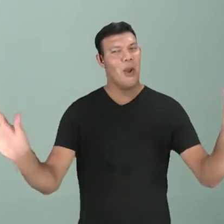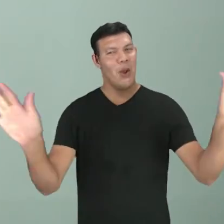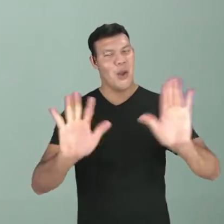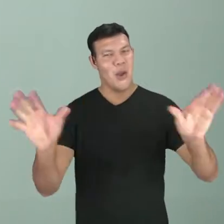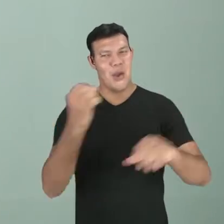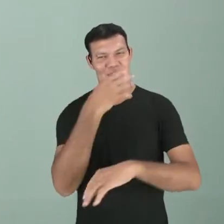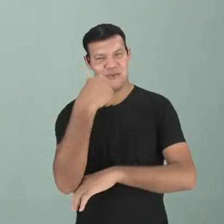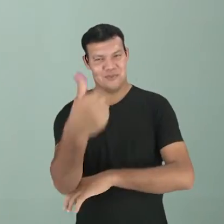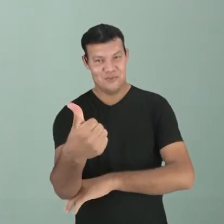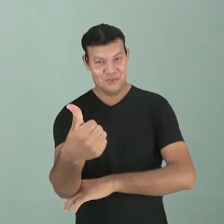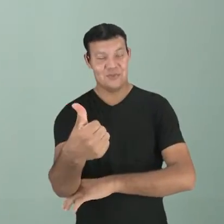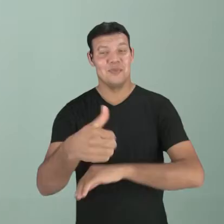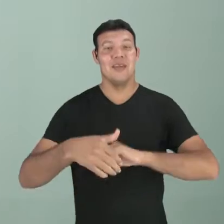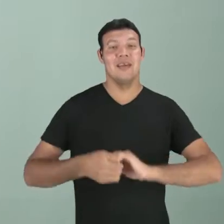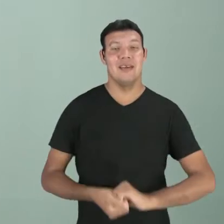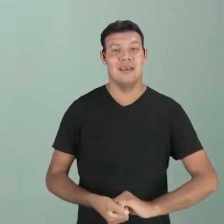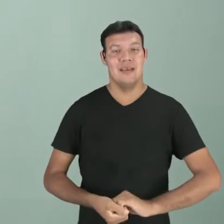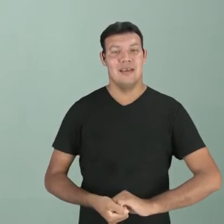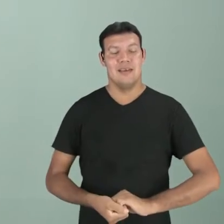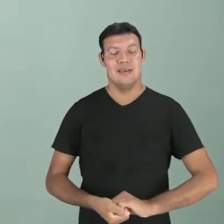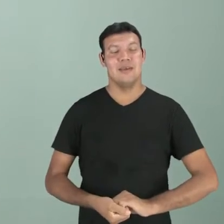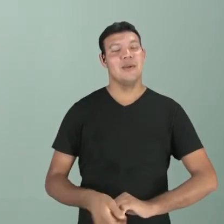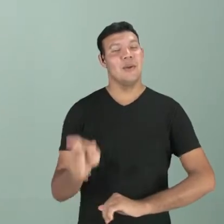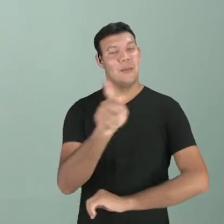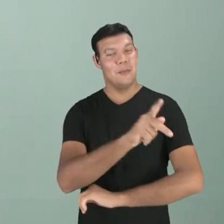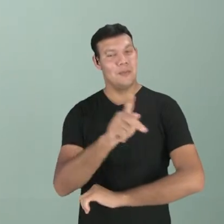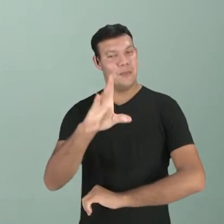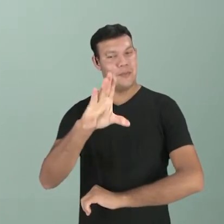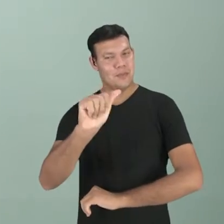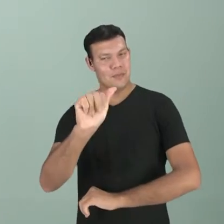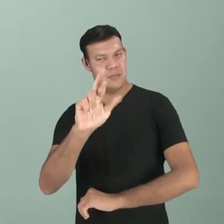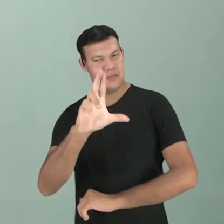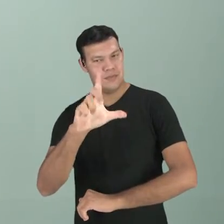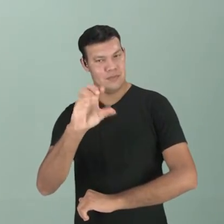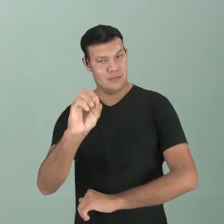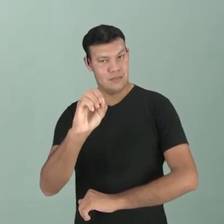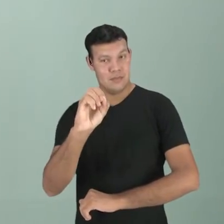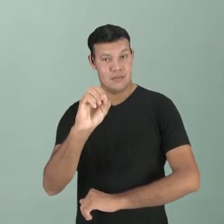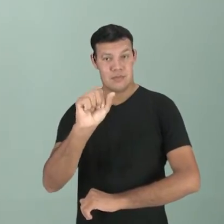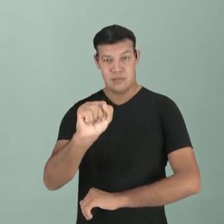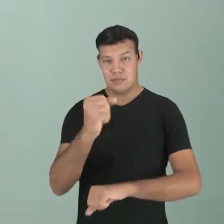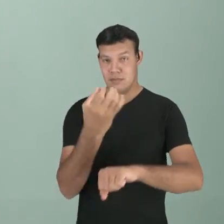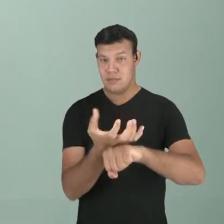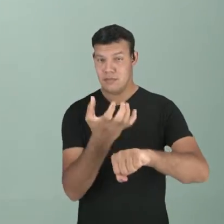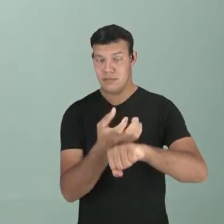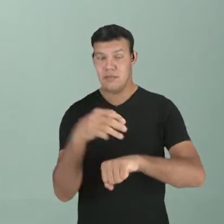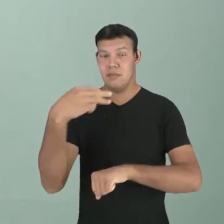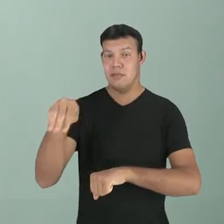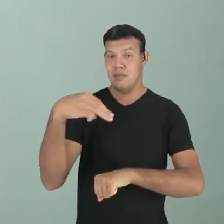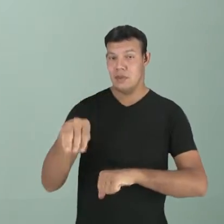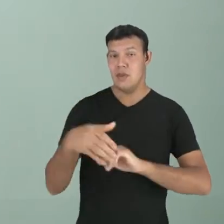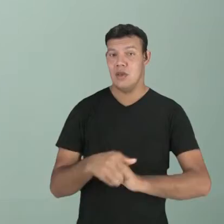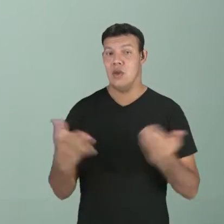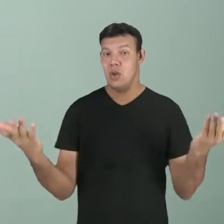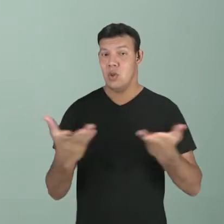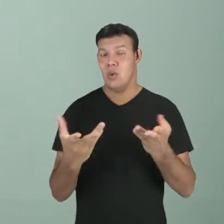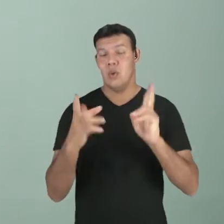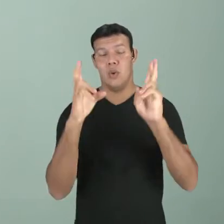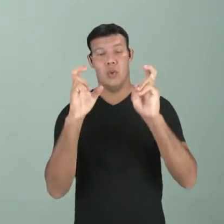Olá, tudo bom? Eu sou o Carlos, professor de matemática, e hoje nós vamos falar sobre